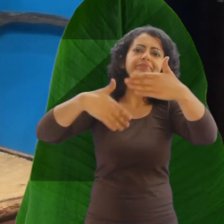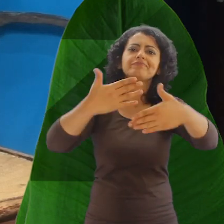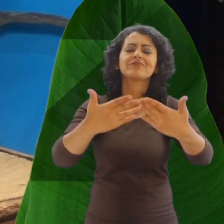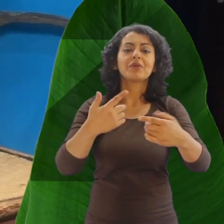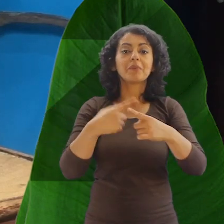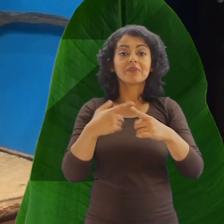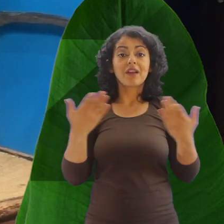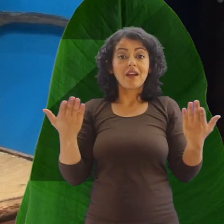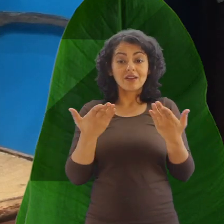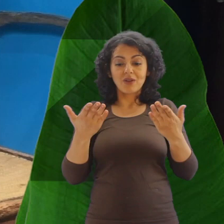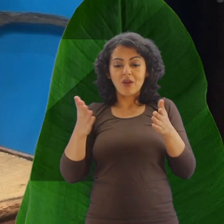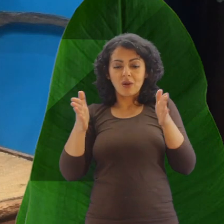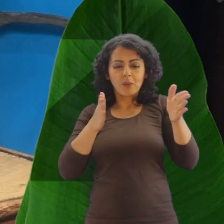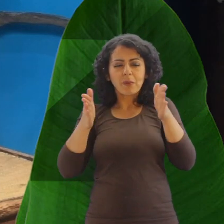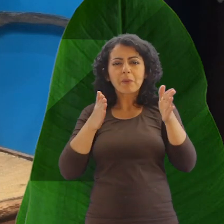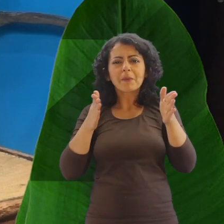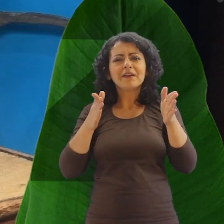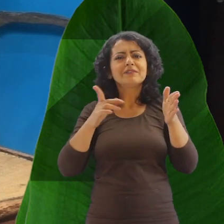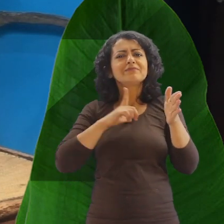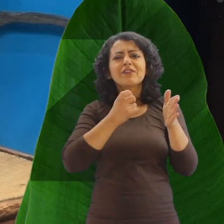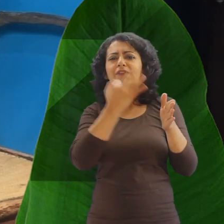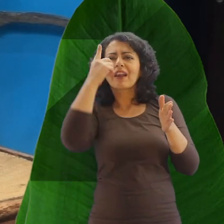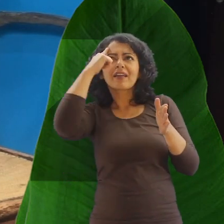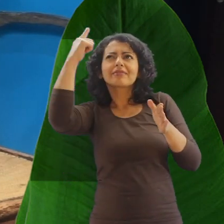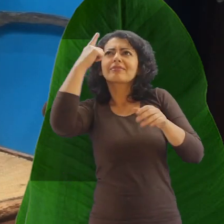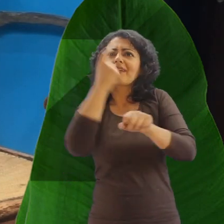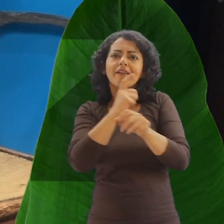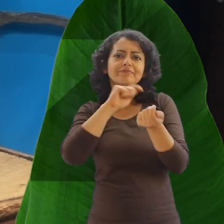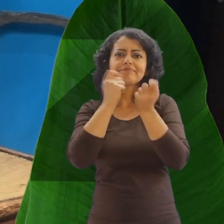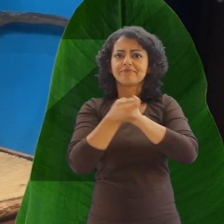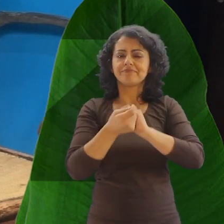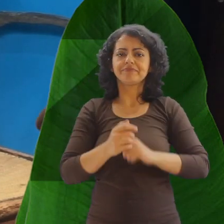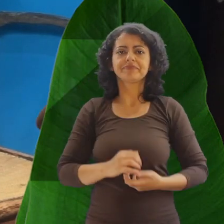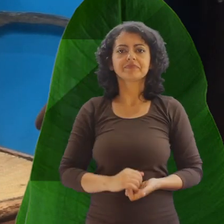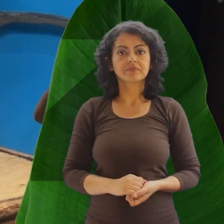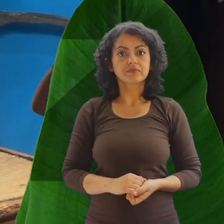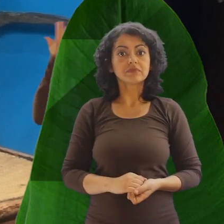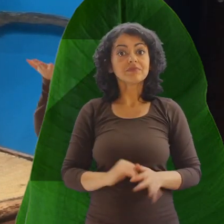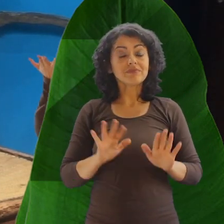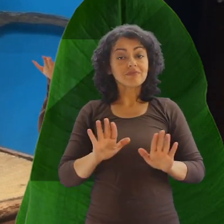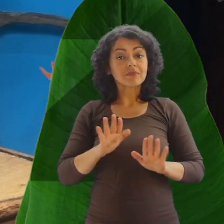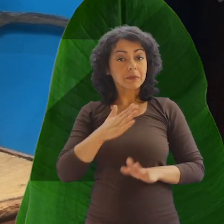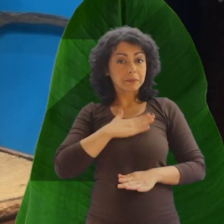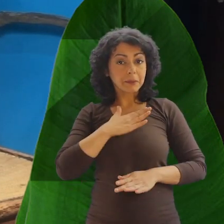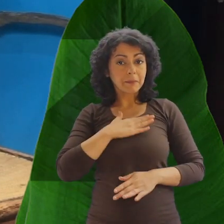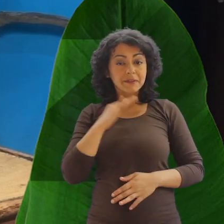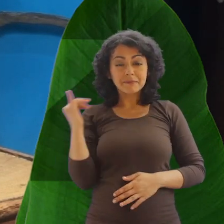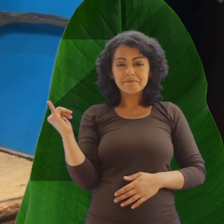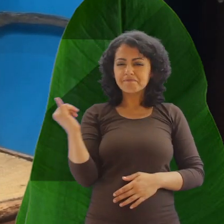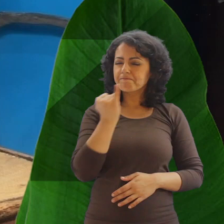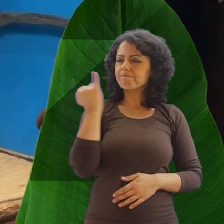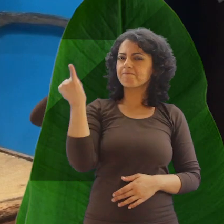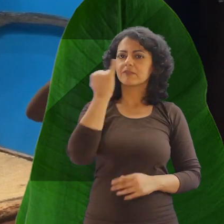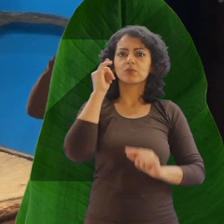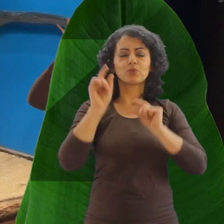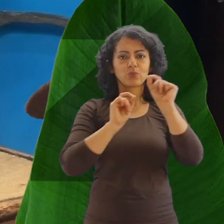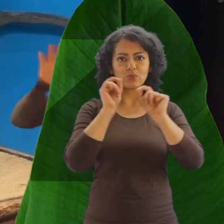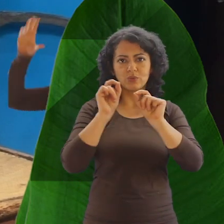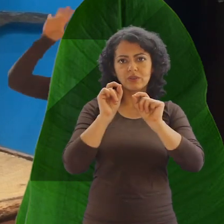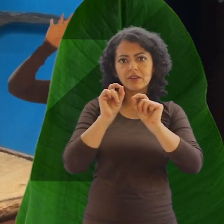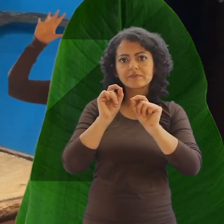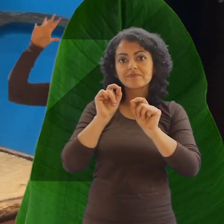quebra de vários paradigmas. Então, para mim, tem sido muito importante conjugar tanto a questão acadêmica quanto a